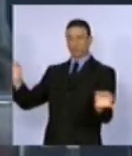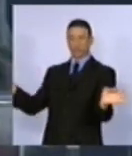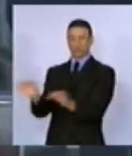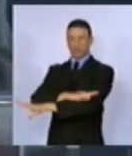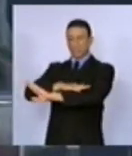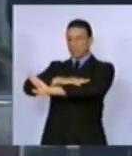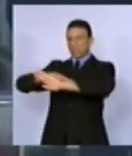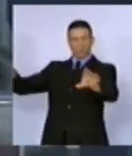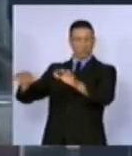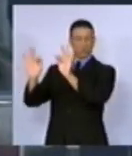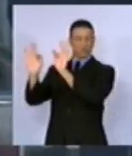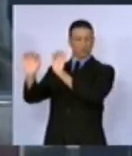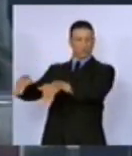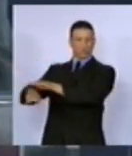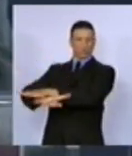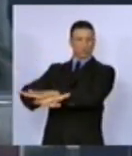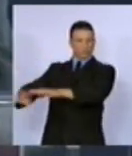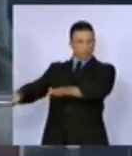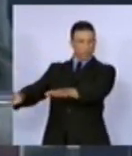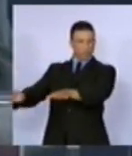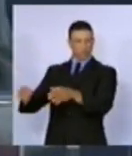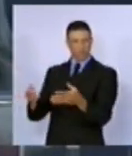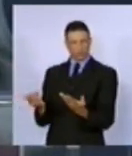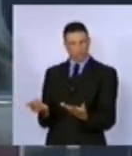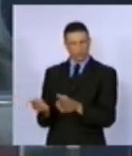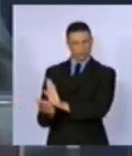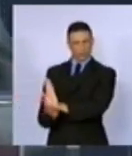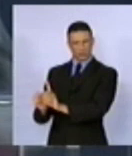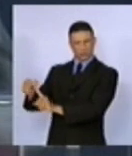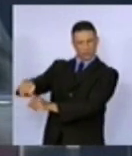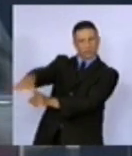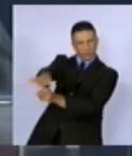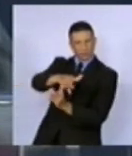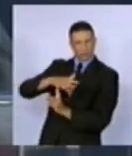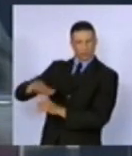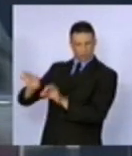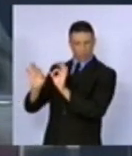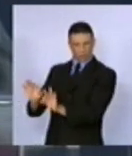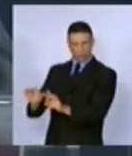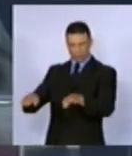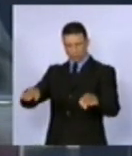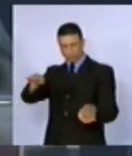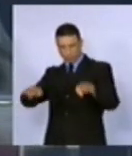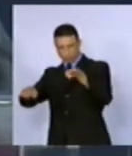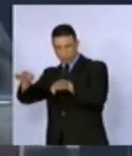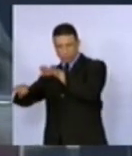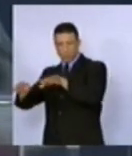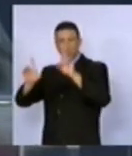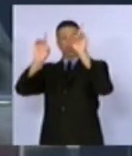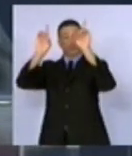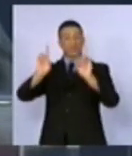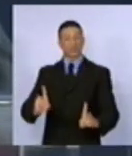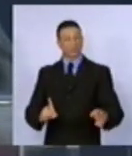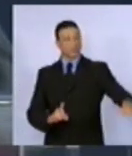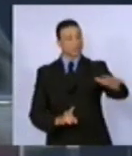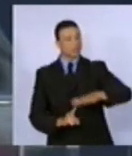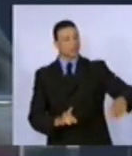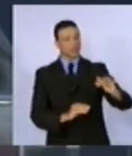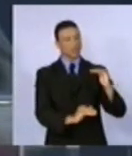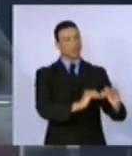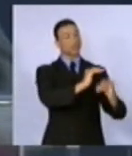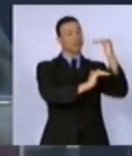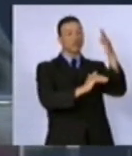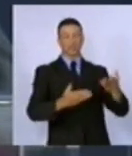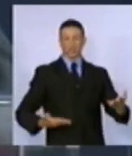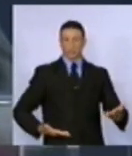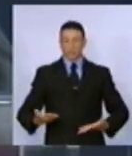espalhador da cana-de-açúcar ponderou o direito ao meio ambiente ecologicamente equilibrado o direito ao desenvolvimento a proteção do